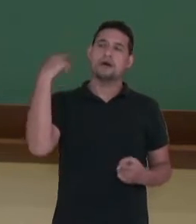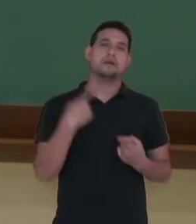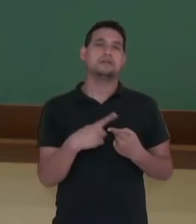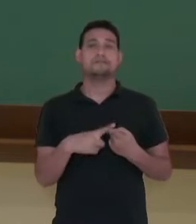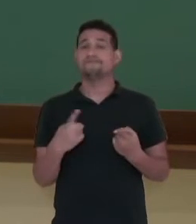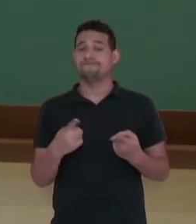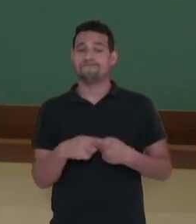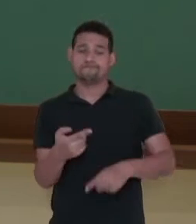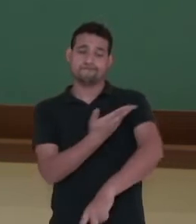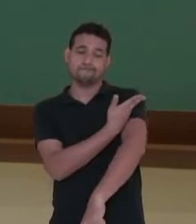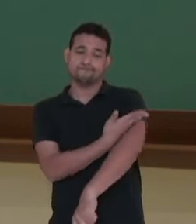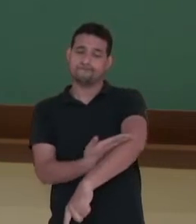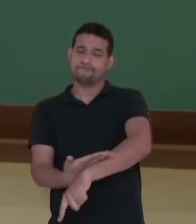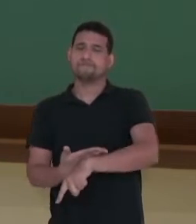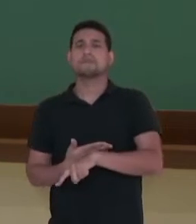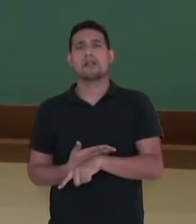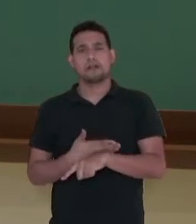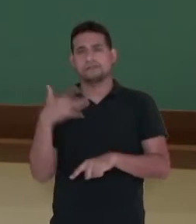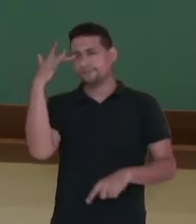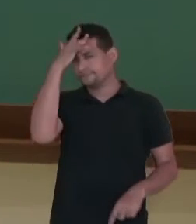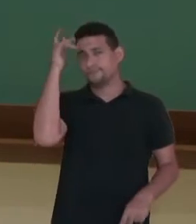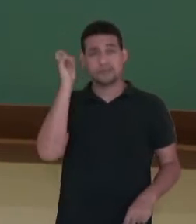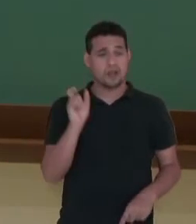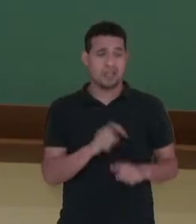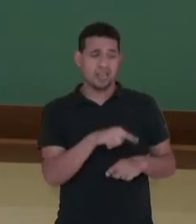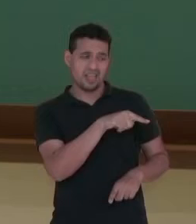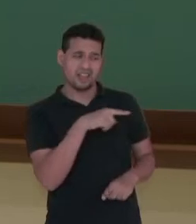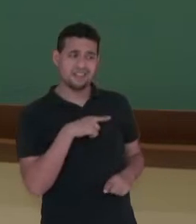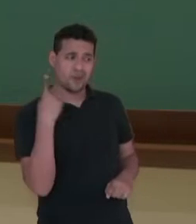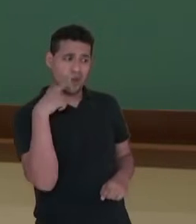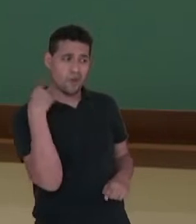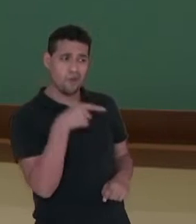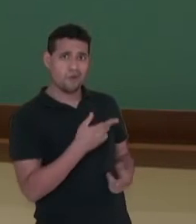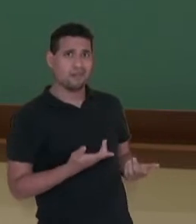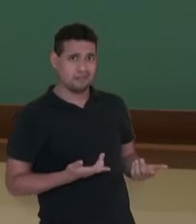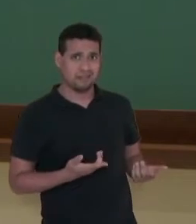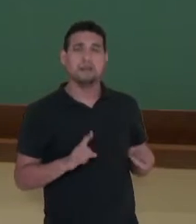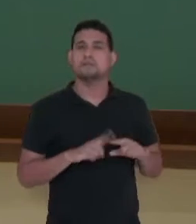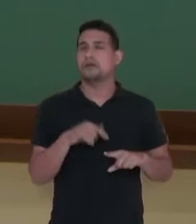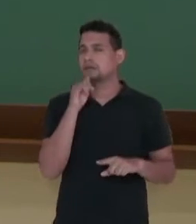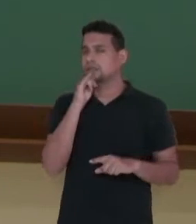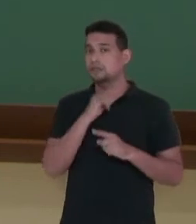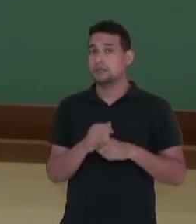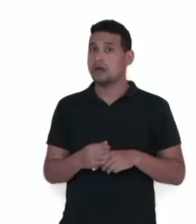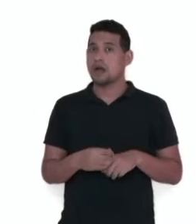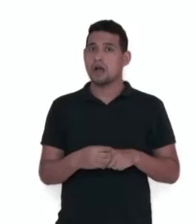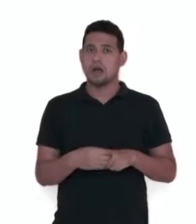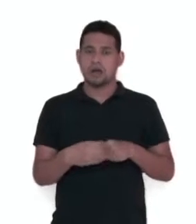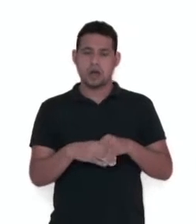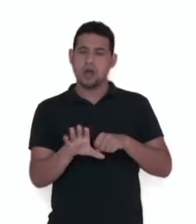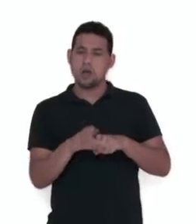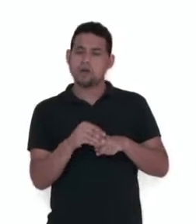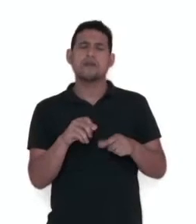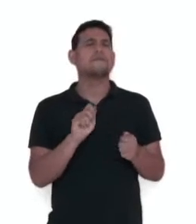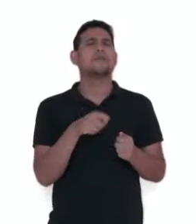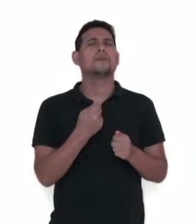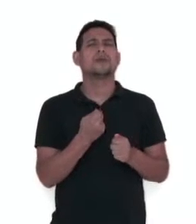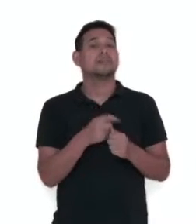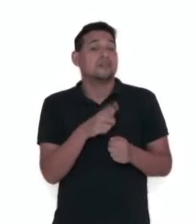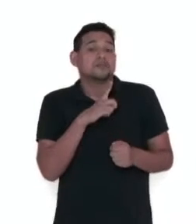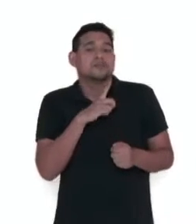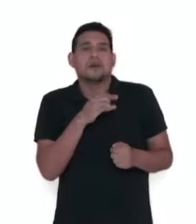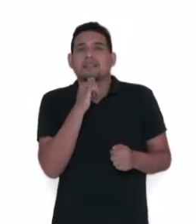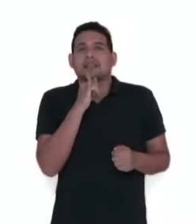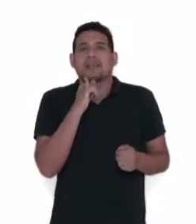este hábito, né, considerada como uma pessoa louca. La crónica musicalizada de Rebeca no solo